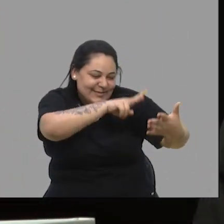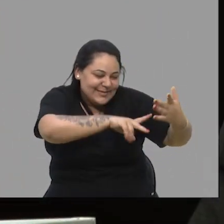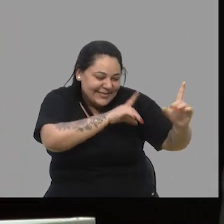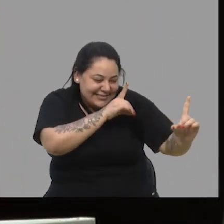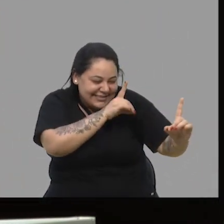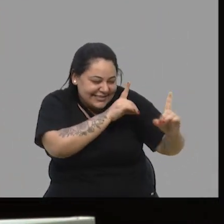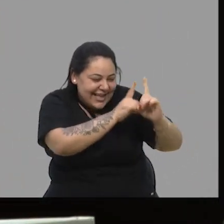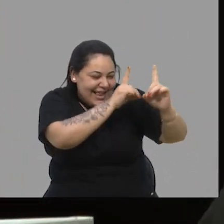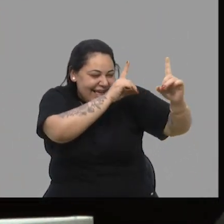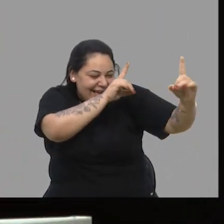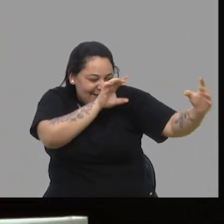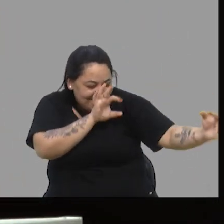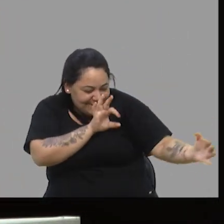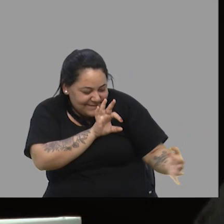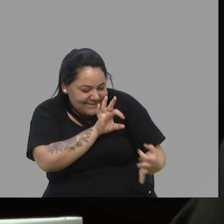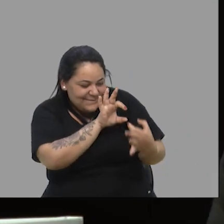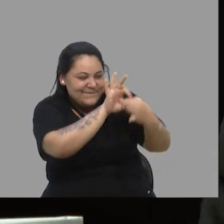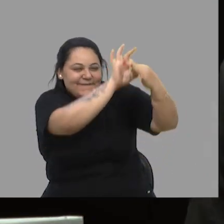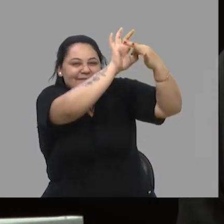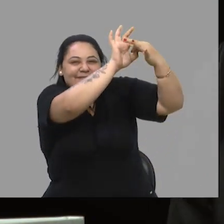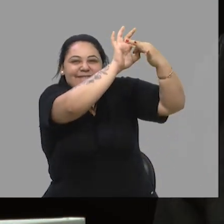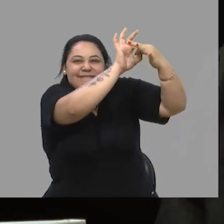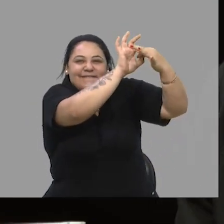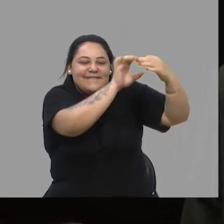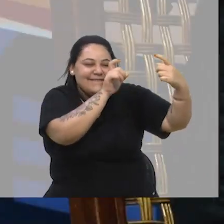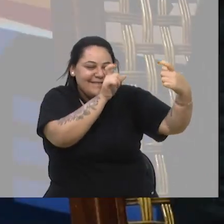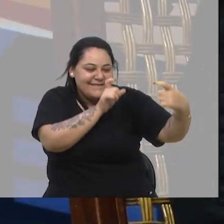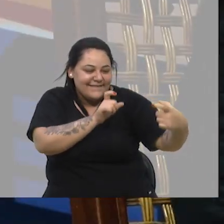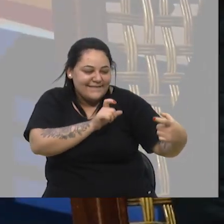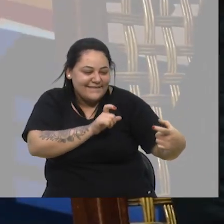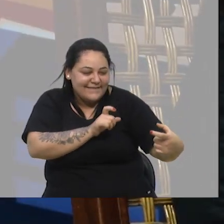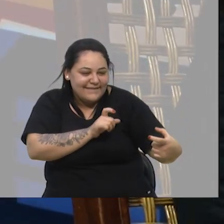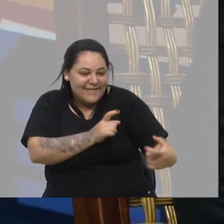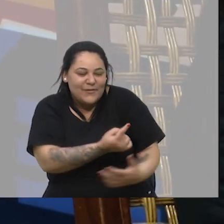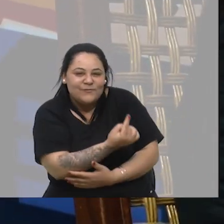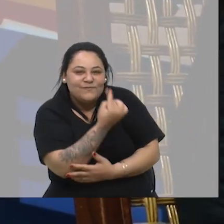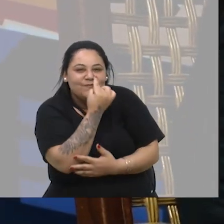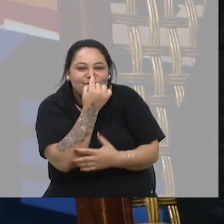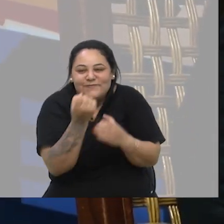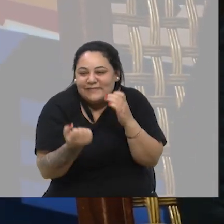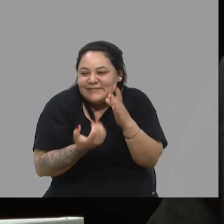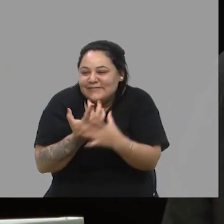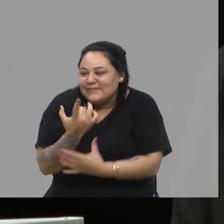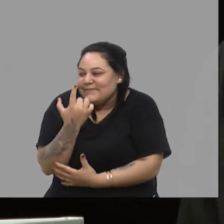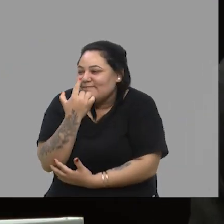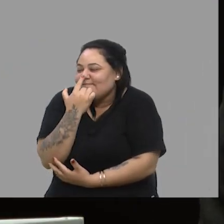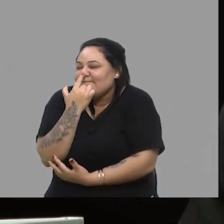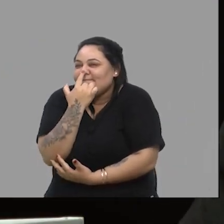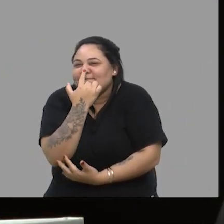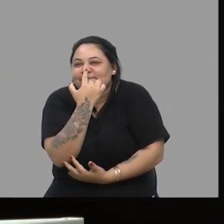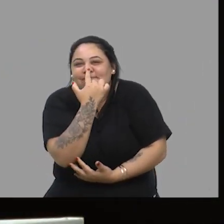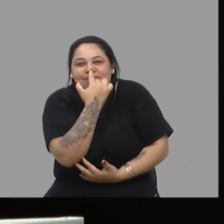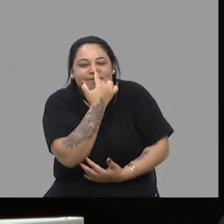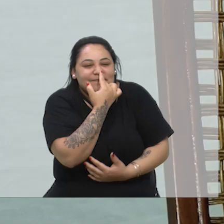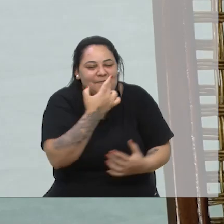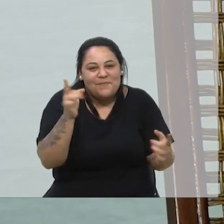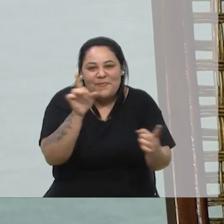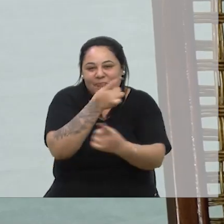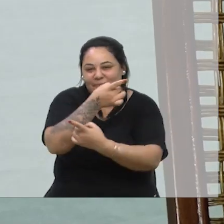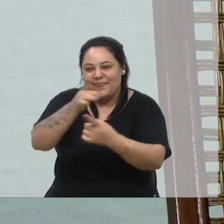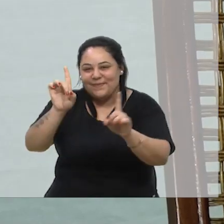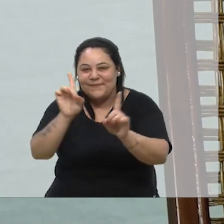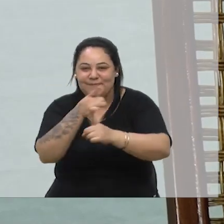ancestrais. Yeah. Na leitura nos encontramos na...